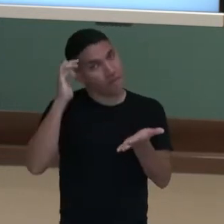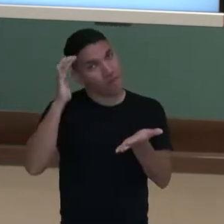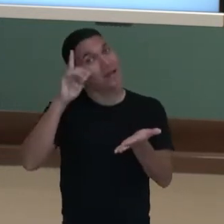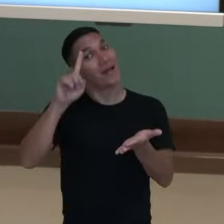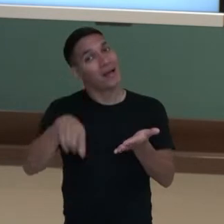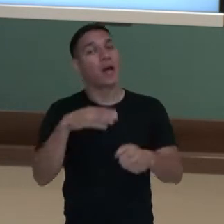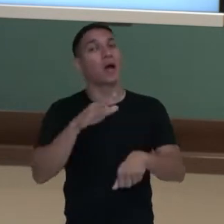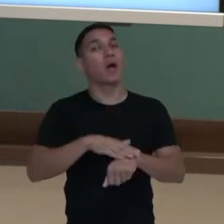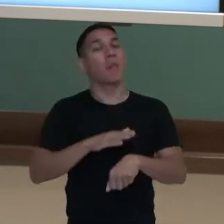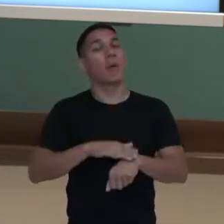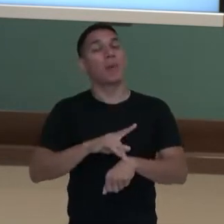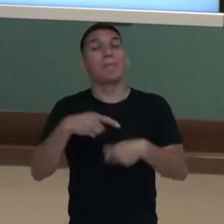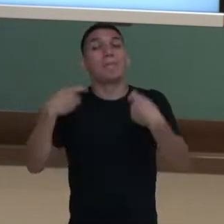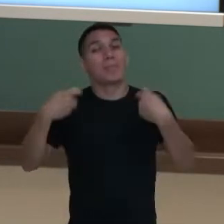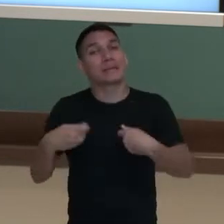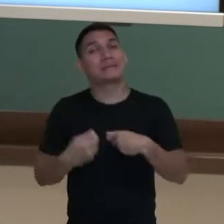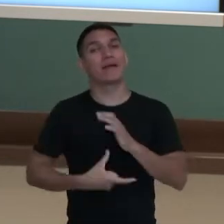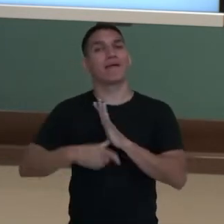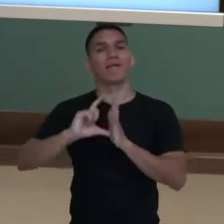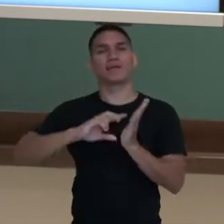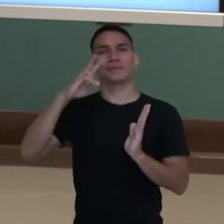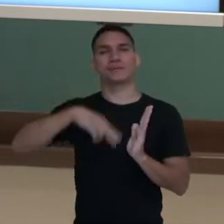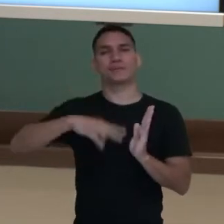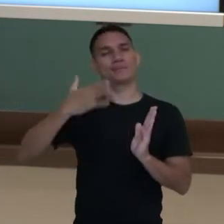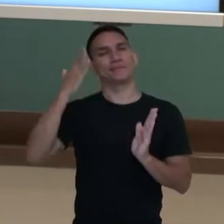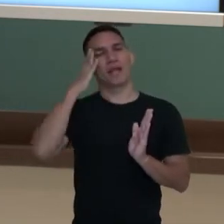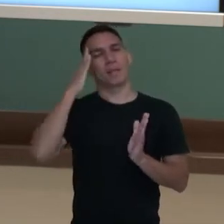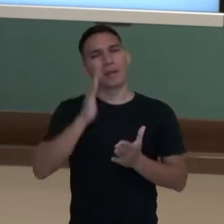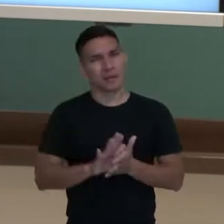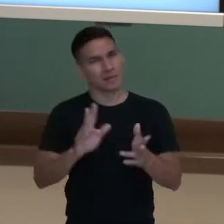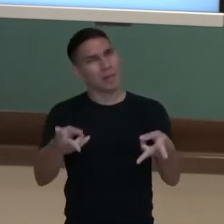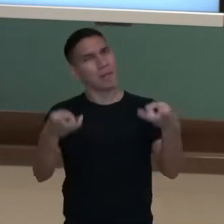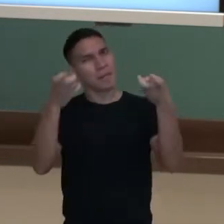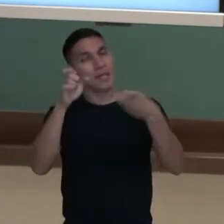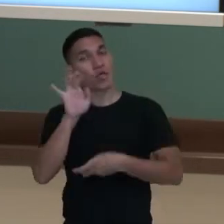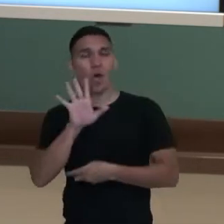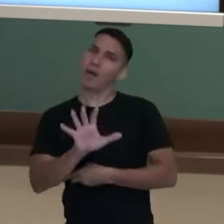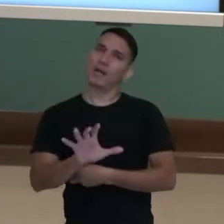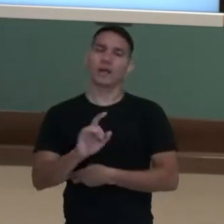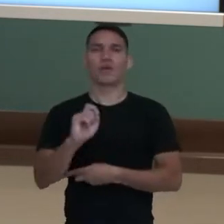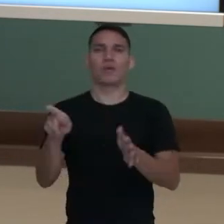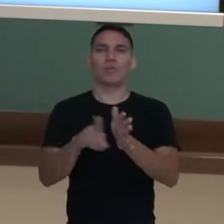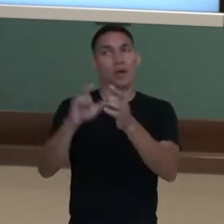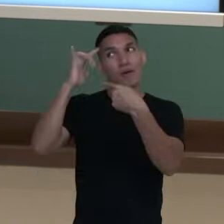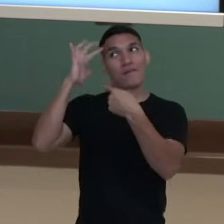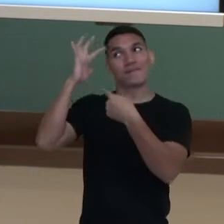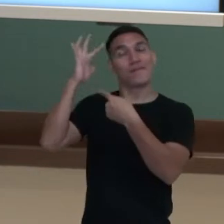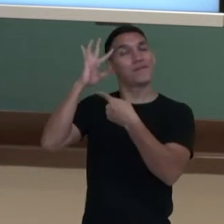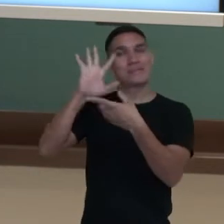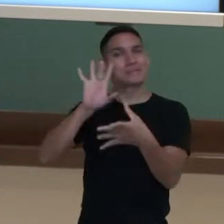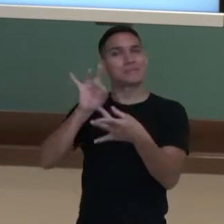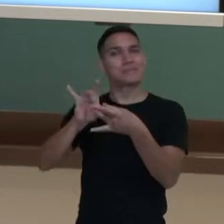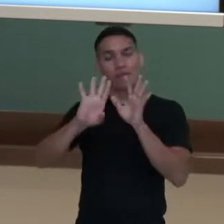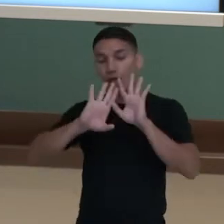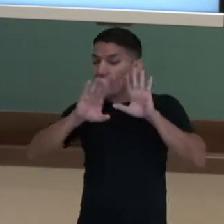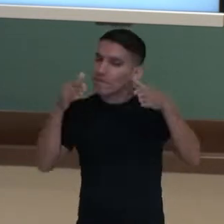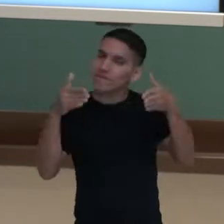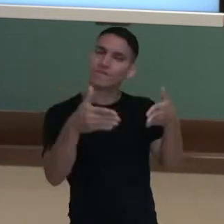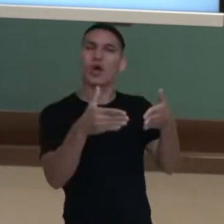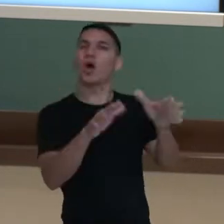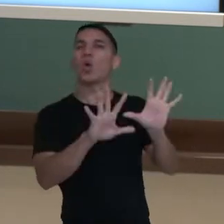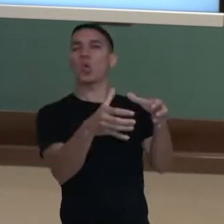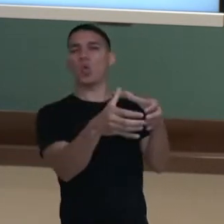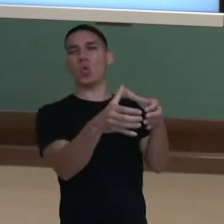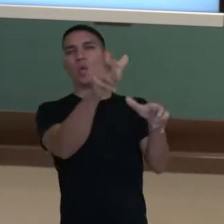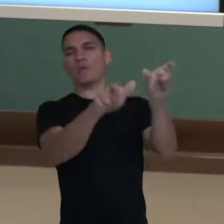uma condição, tem que saber ler. Então você percebe que só nisso a filosofia já ficou assim destinada a um certo grupo